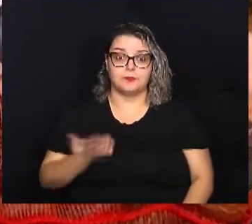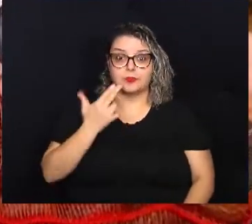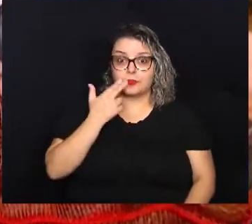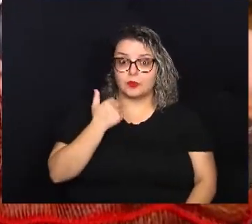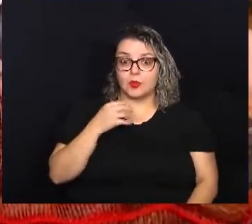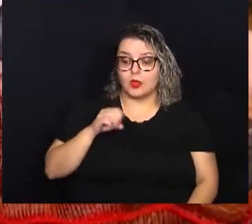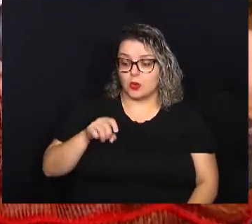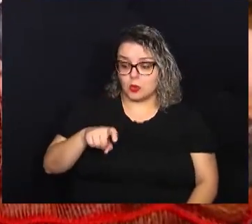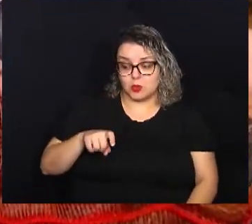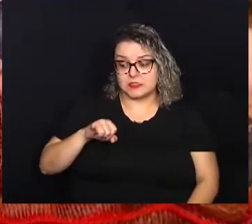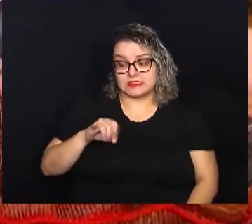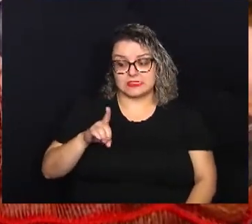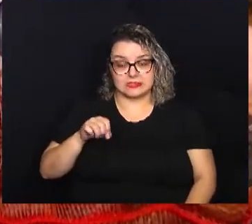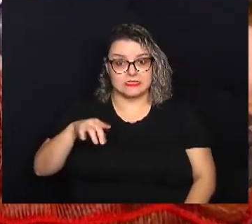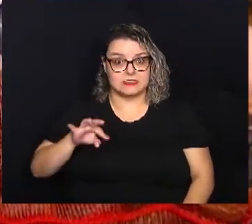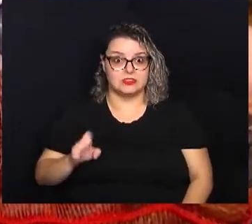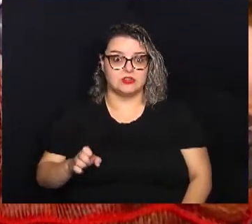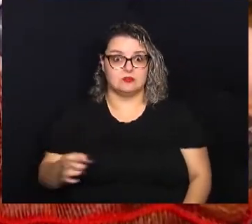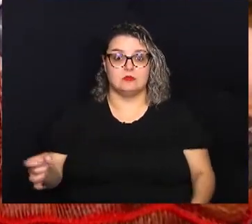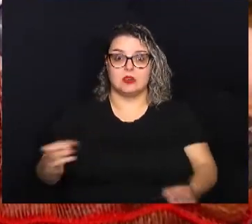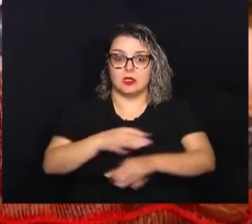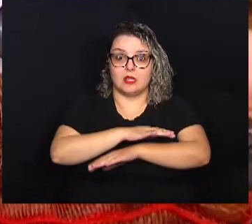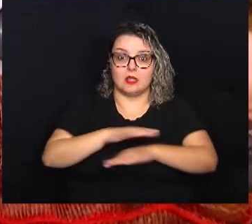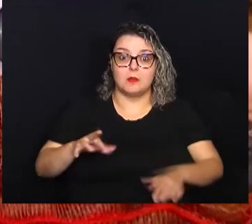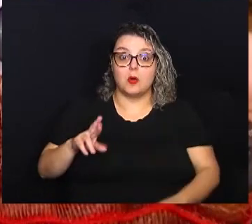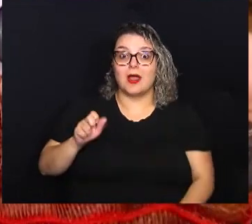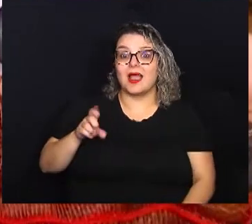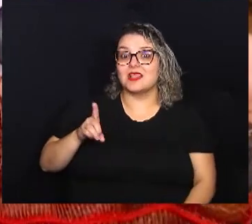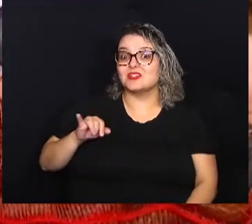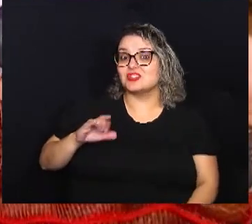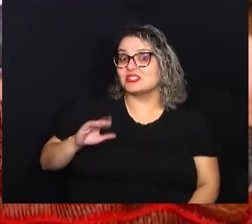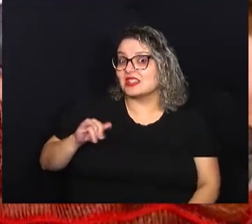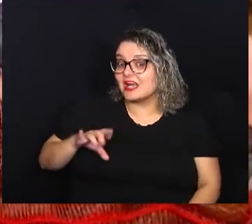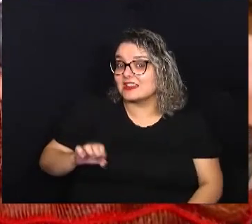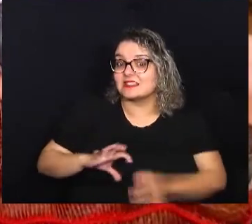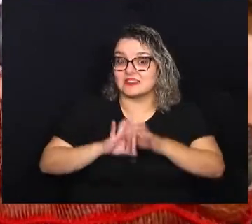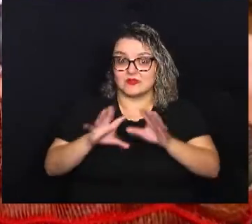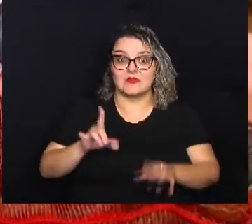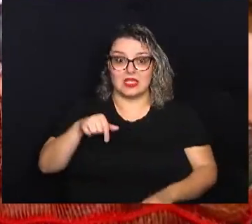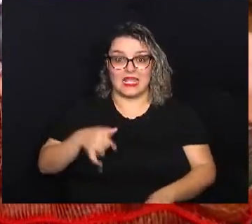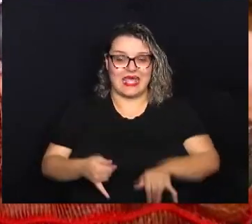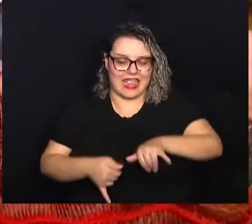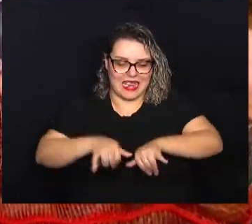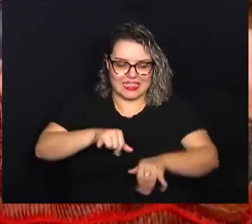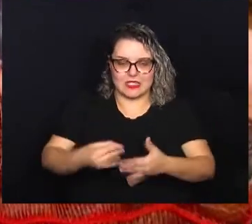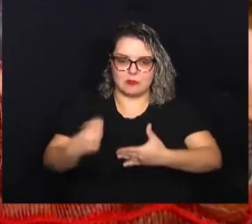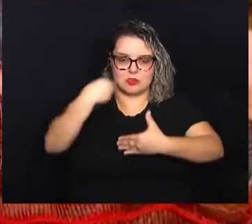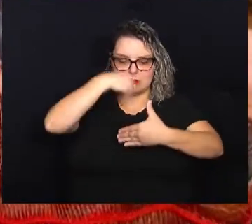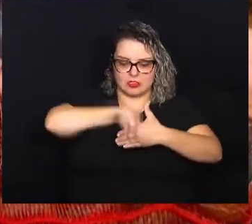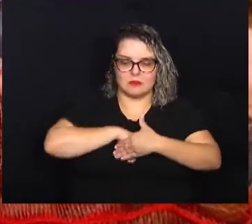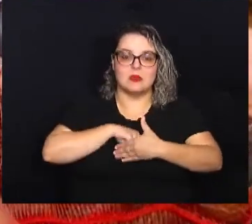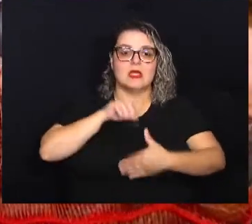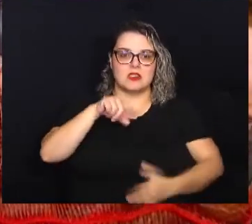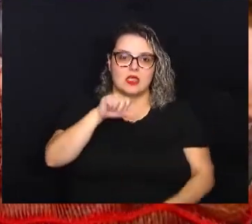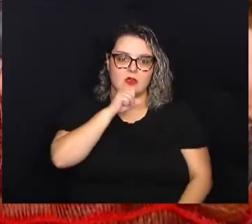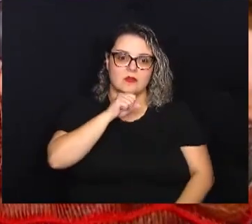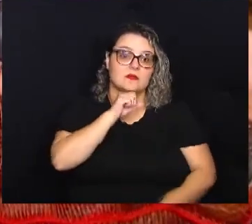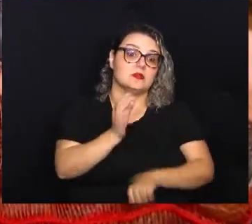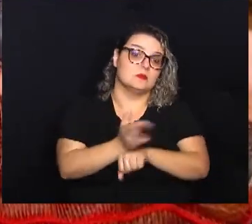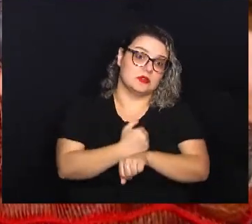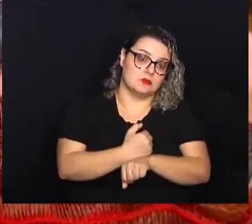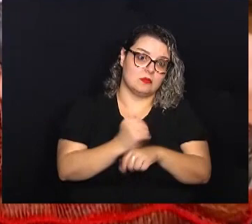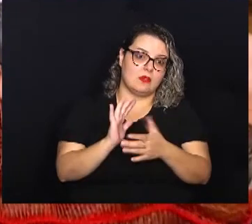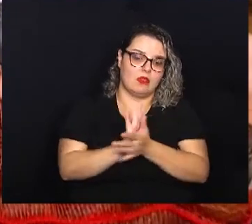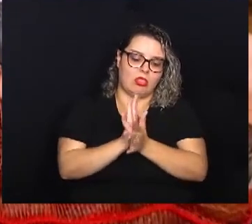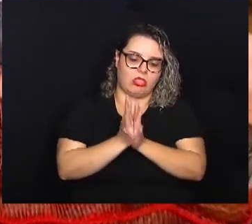os antioxidantes que combatem os radicais livres do nosso corpo os radicais livres são substâncias que causam envelhecimento precoce a